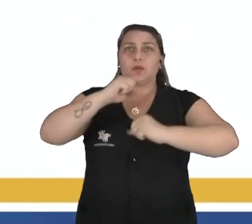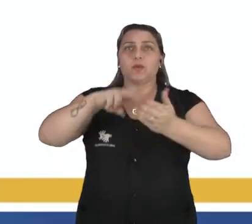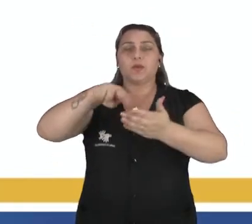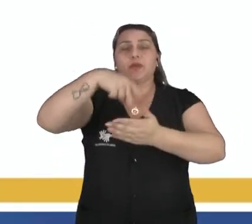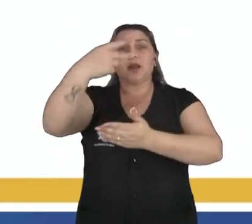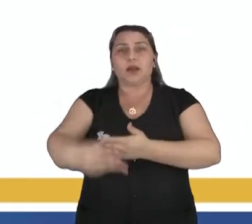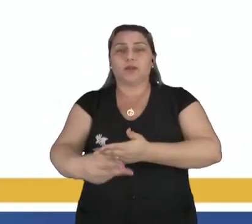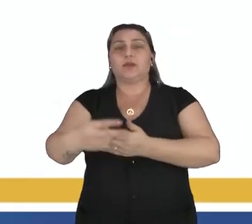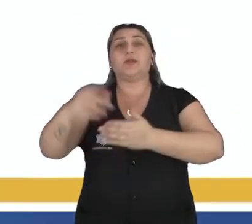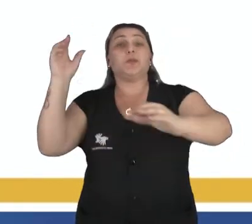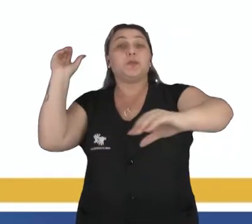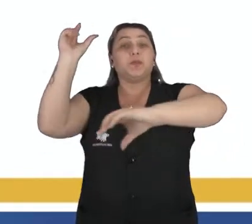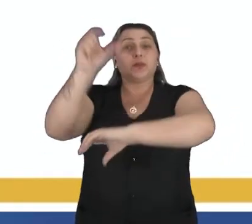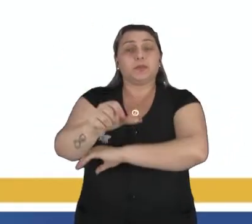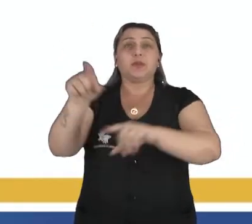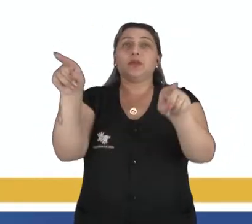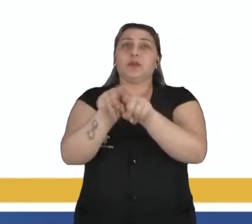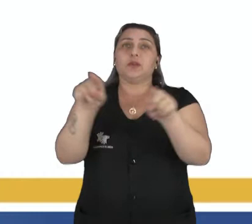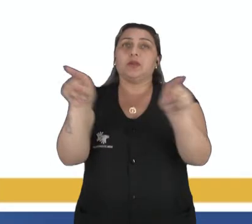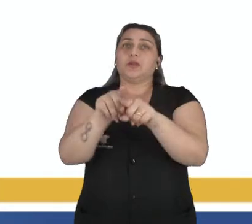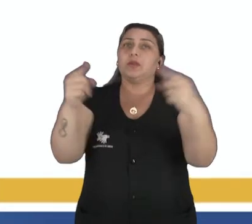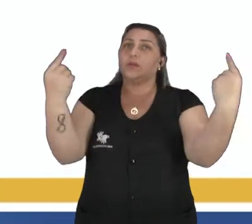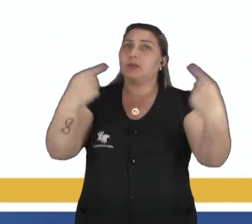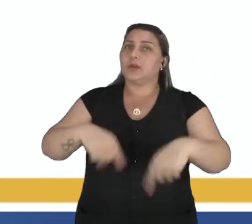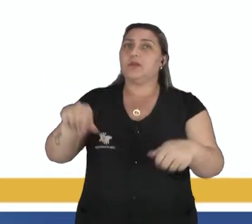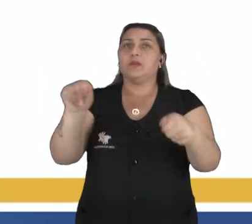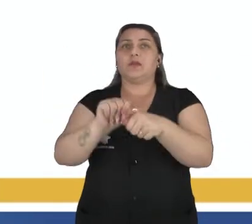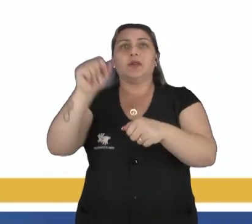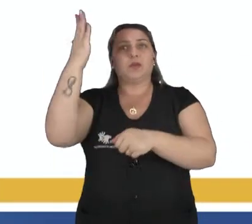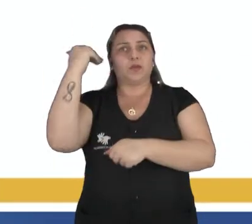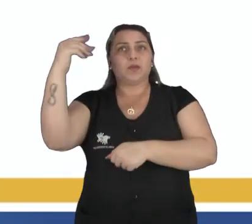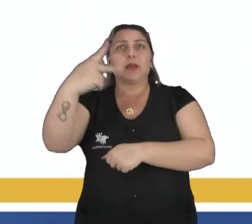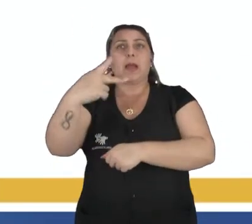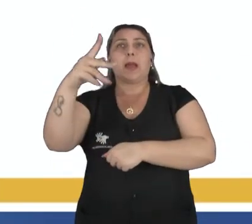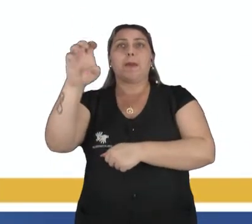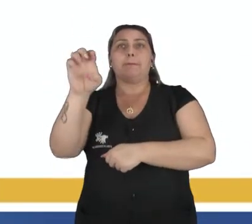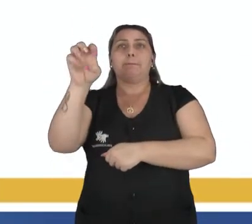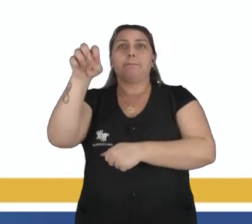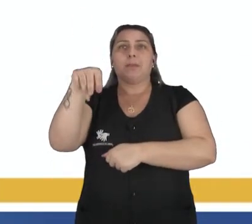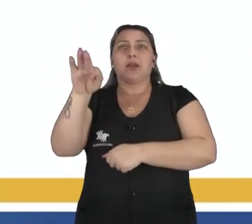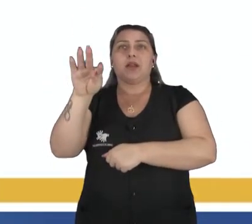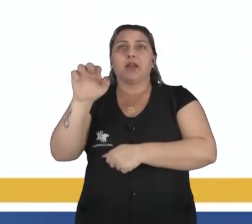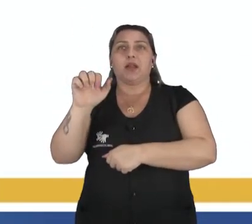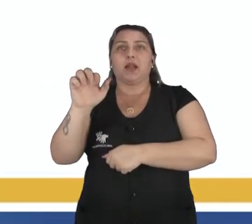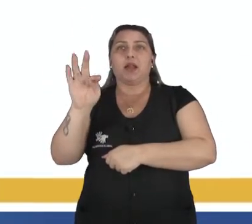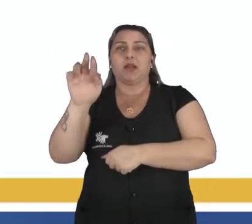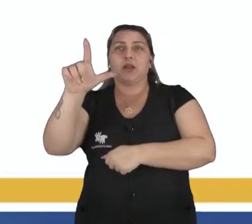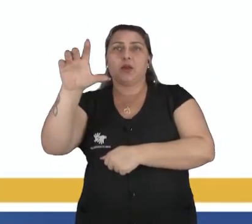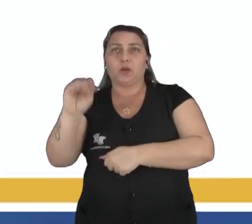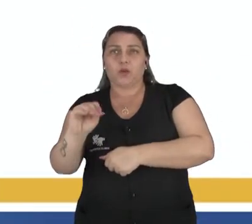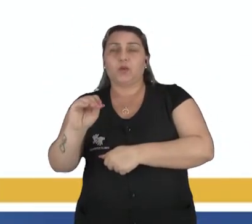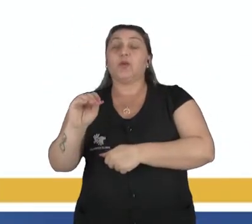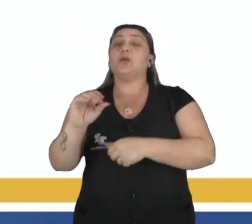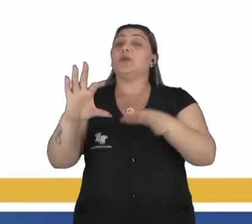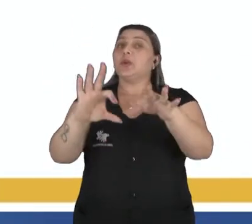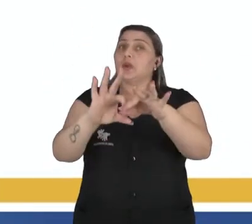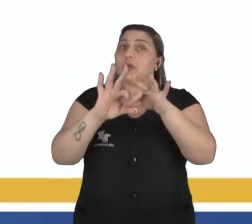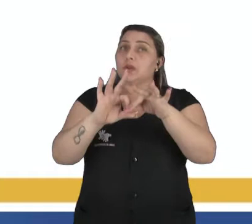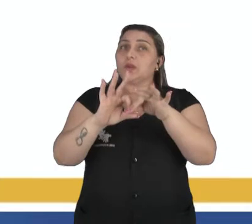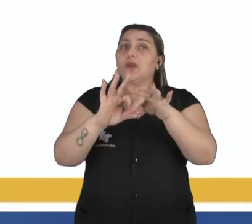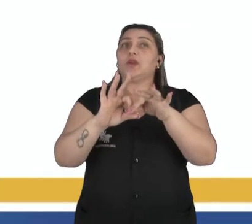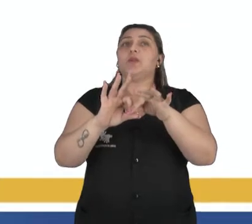corrida, saltos e lançamentos. Uma competição que também fazia sucesso era o pentátulo, né, que reunia além do estádio um